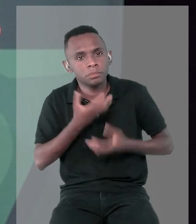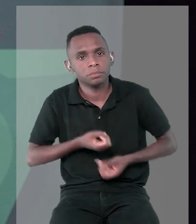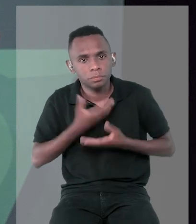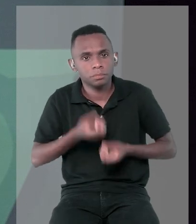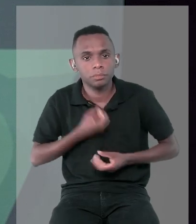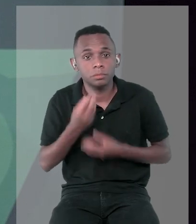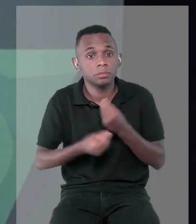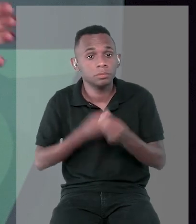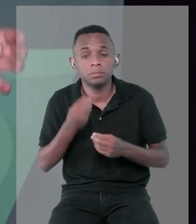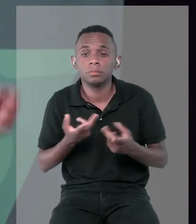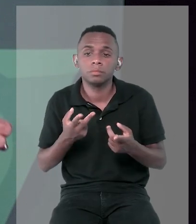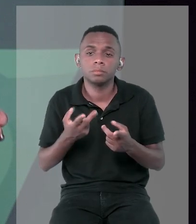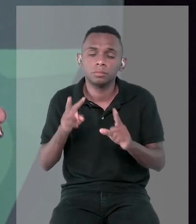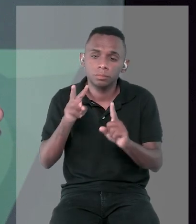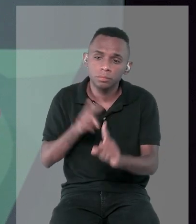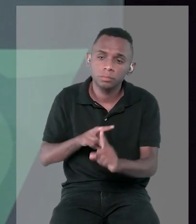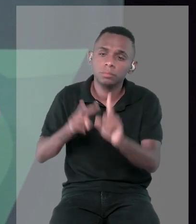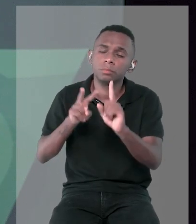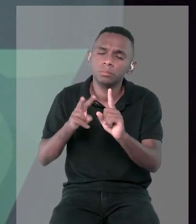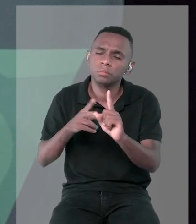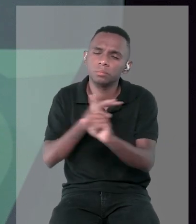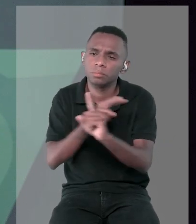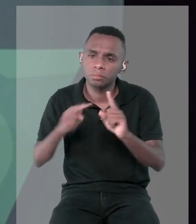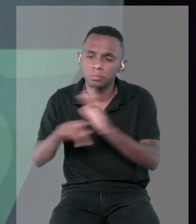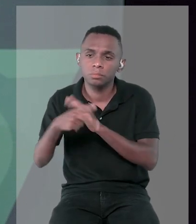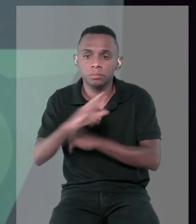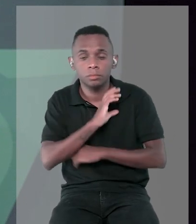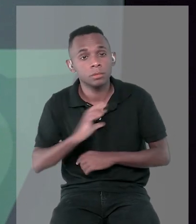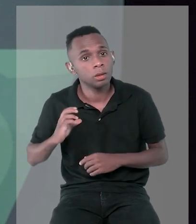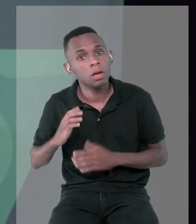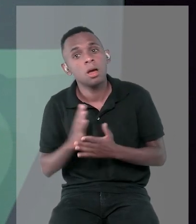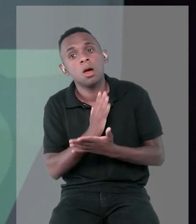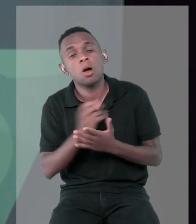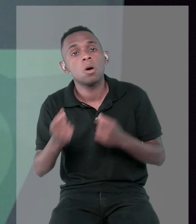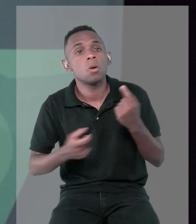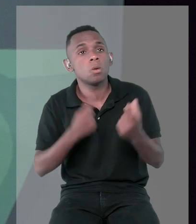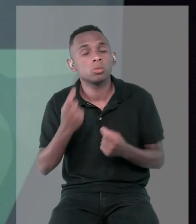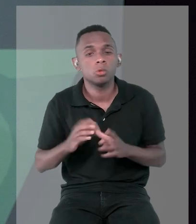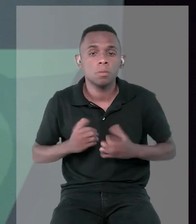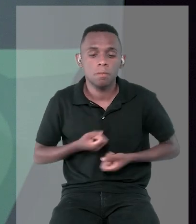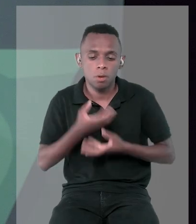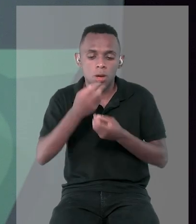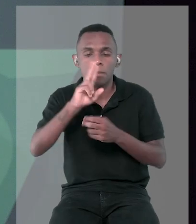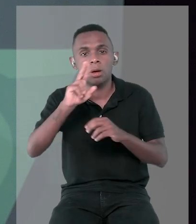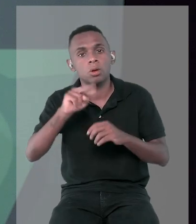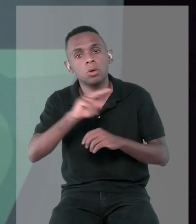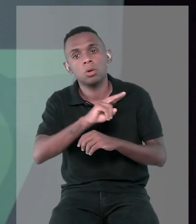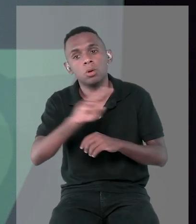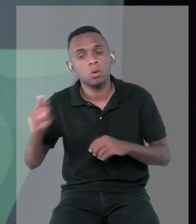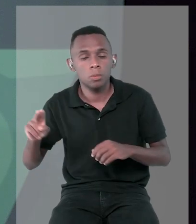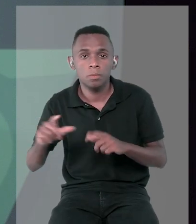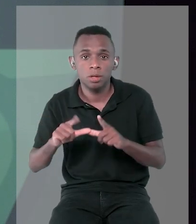contando como ela via Clarice em Berna. Eu achei isso muito bonito. Um dos poemas chama-se Viagem.